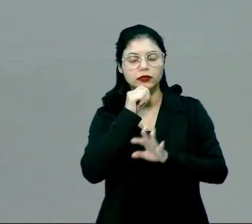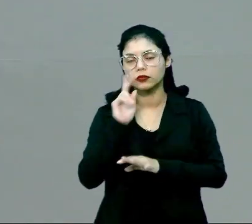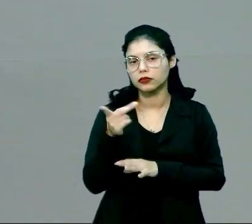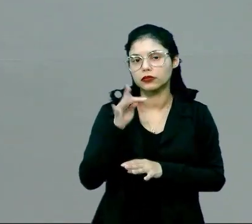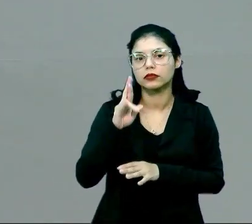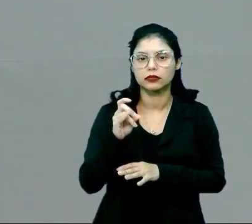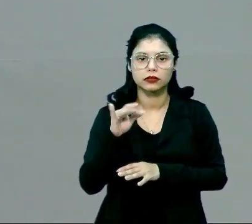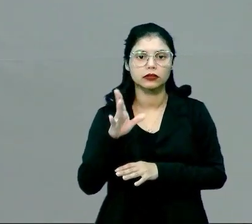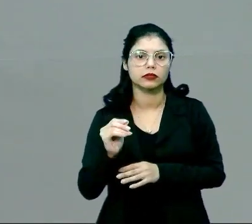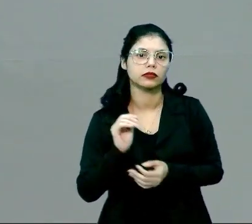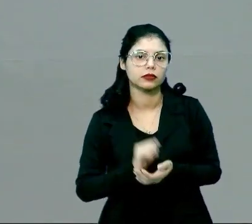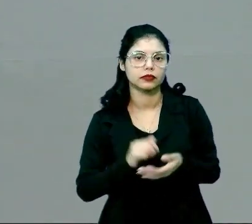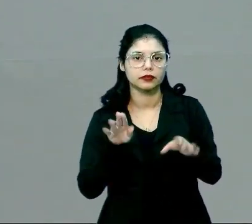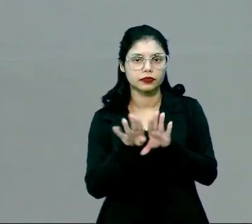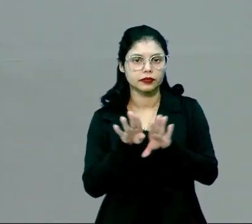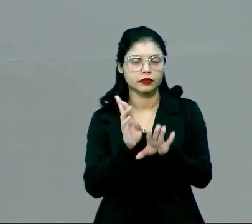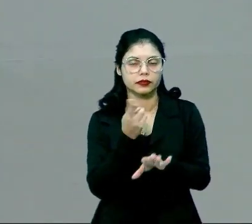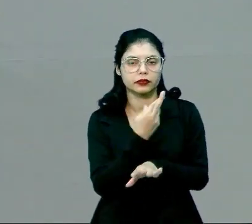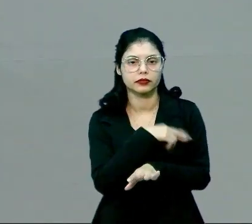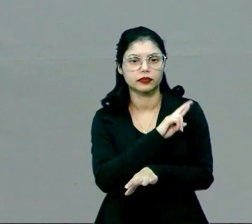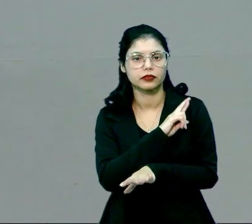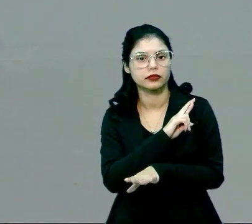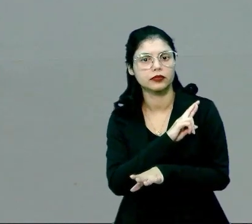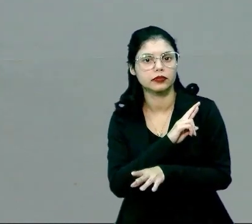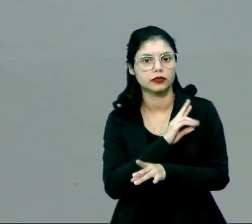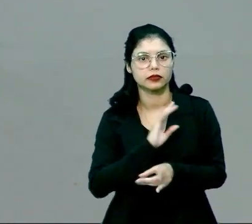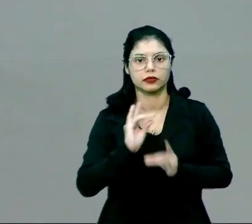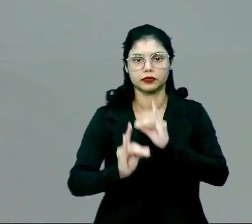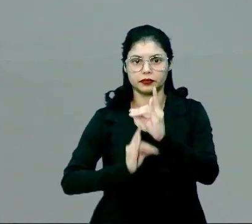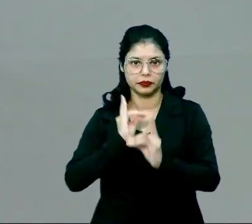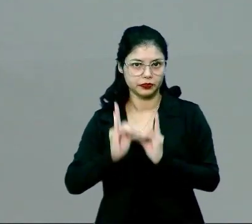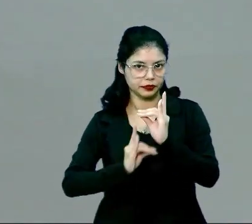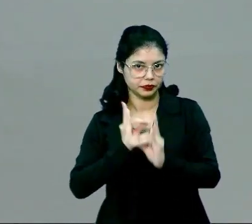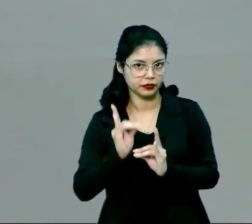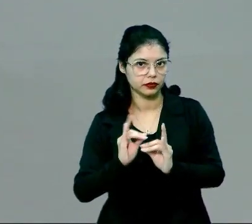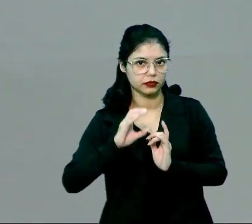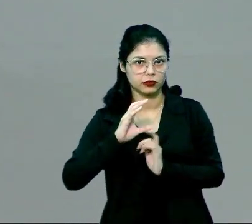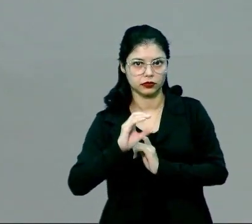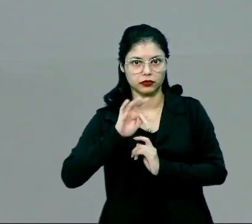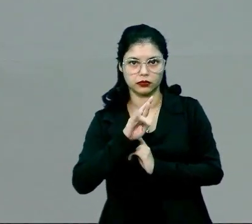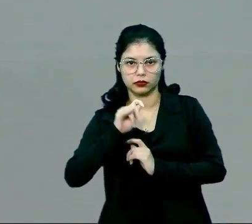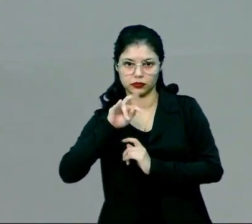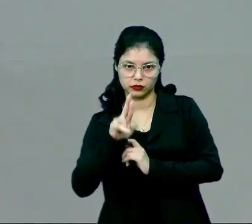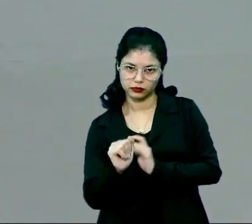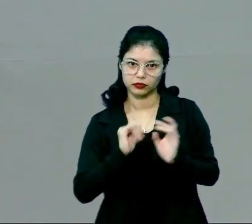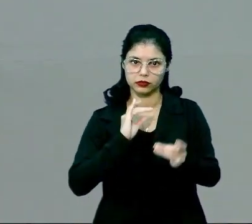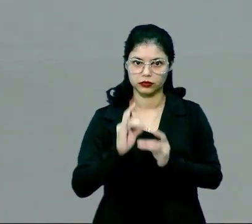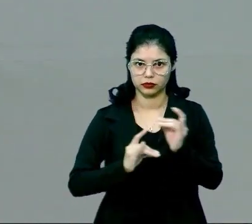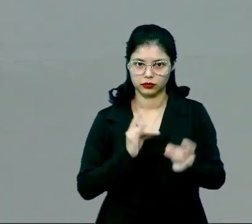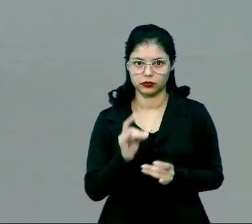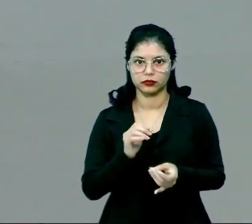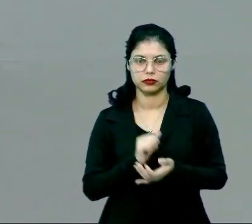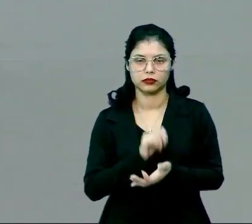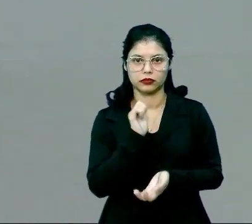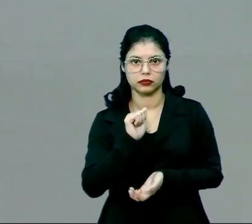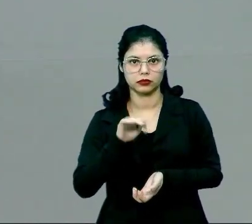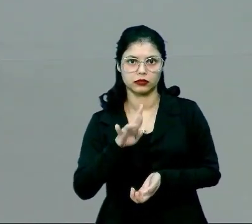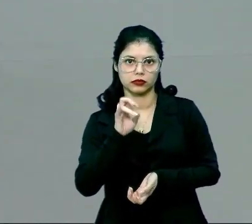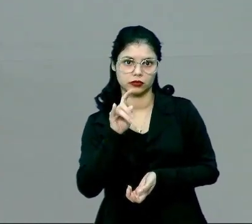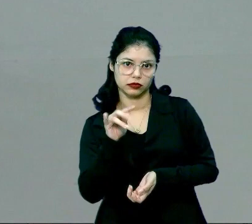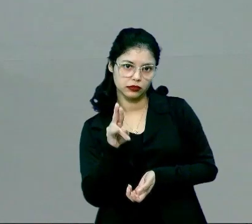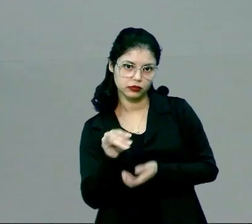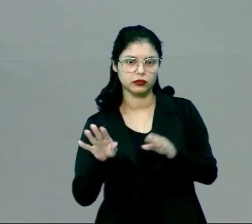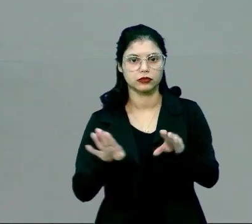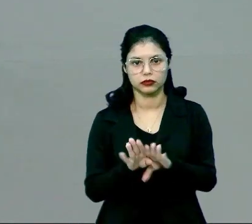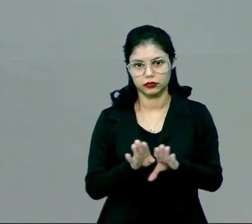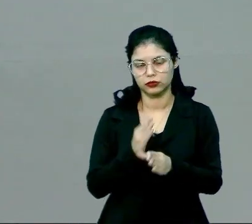hipotálamo, pessoal, ele é uma glândula também responsável pelos hormônios da ocitocina, tá? E um hormônio antidiurético, que